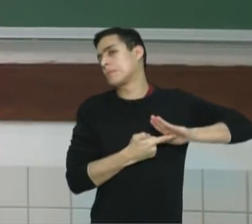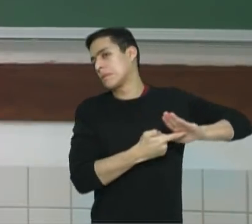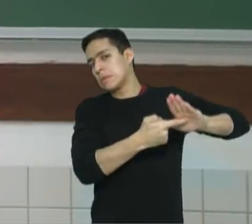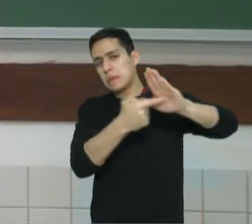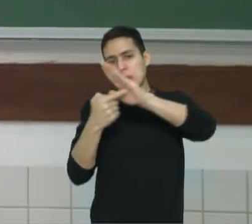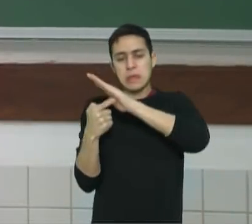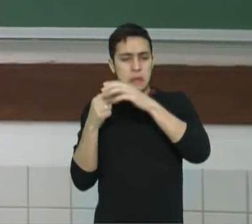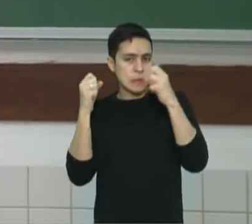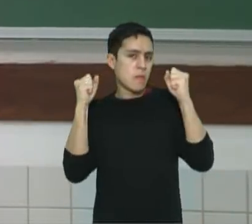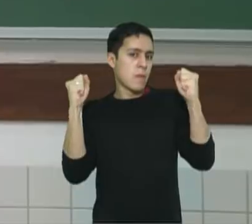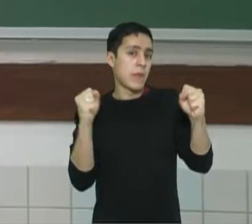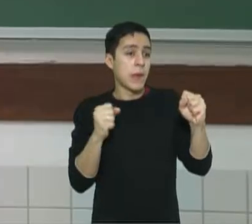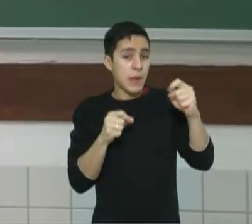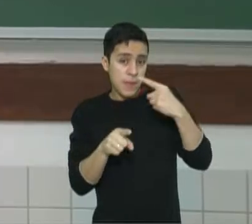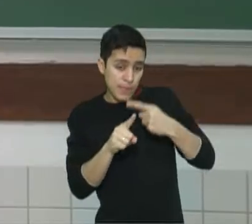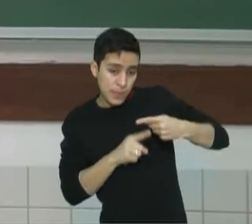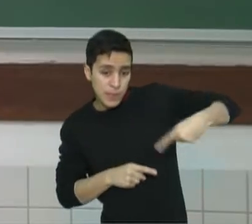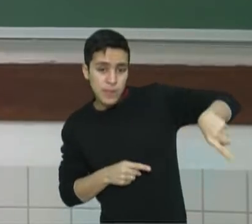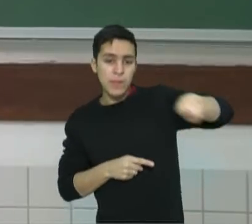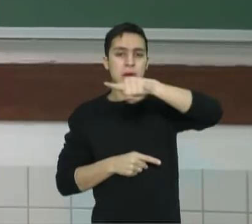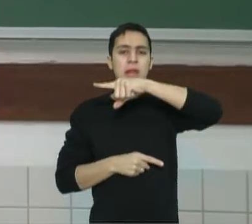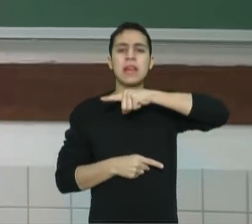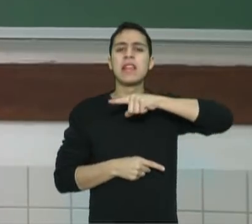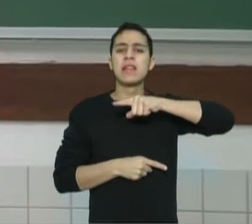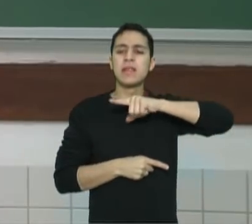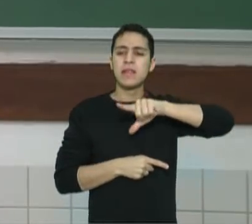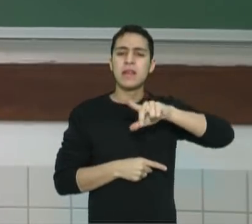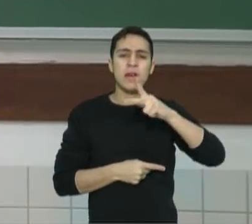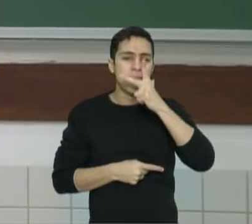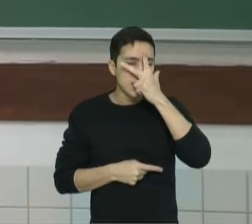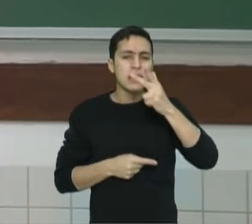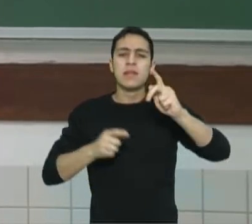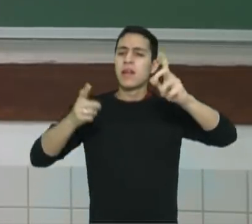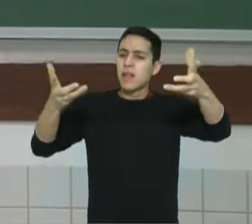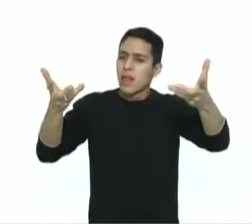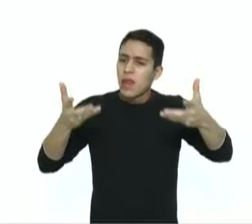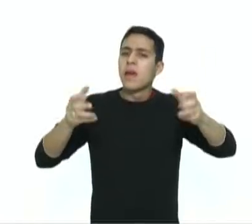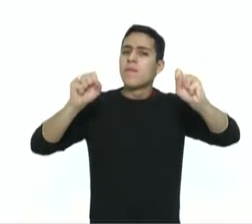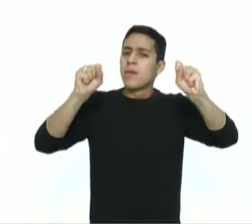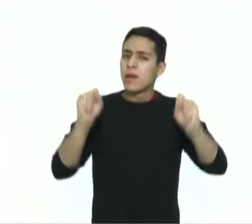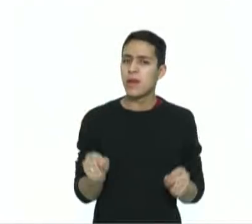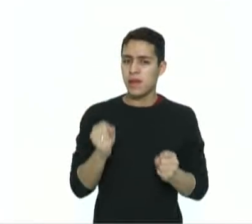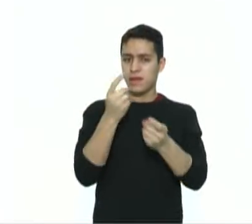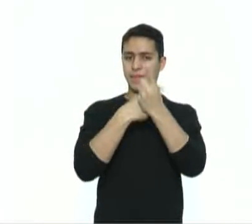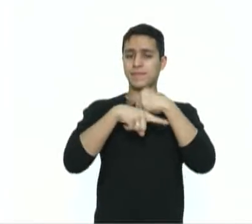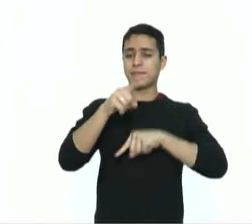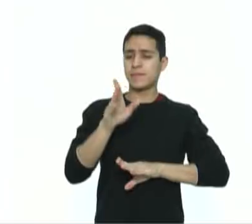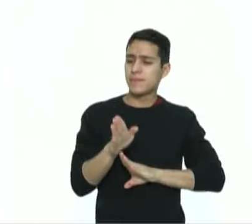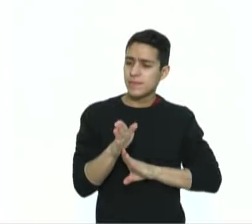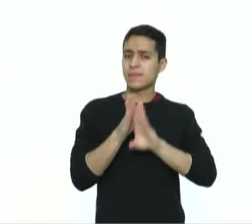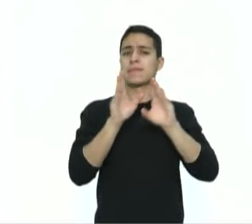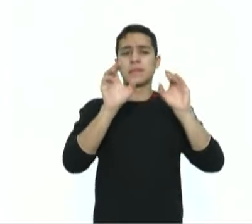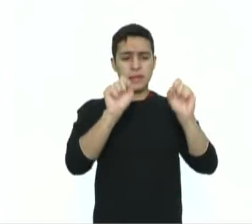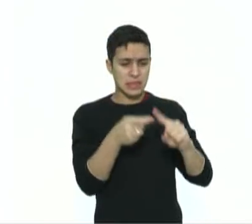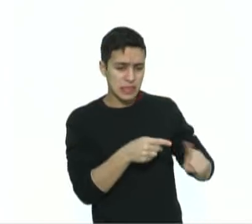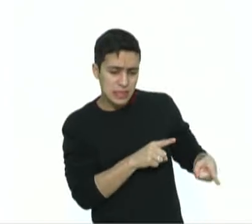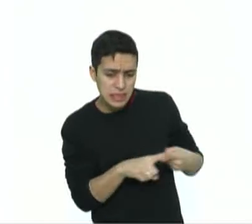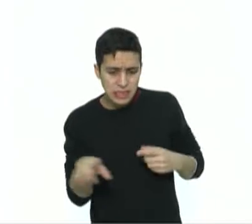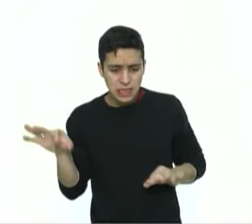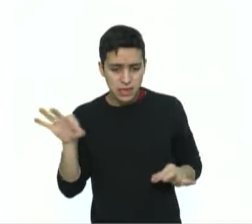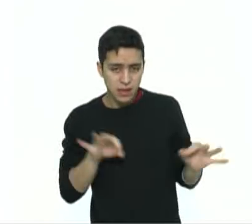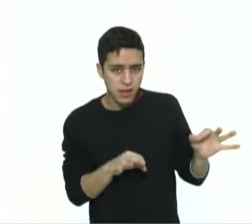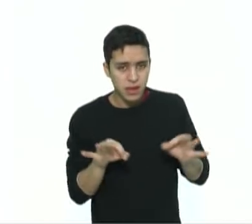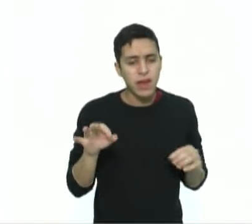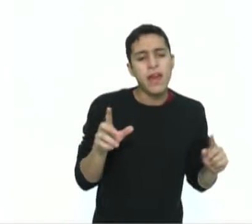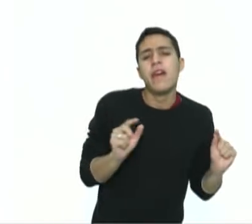por ter uma noção de postura de poder crescer. E esse poder crescer, poder se organizar, fez com